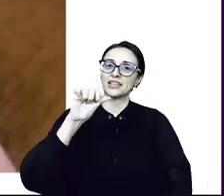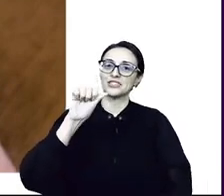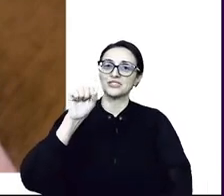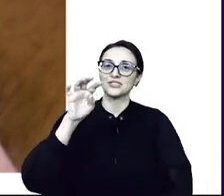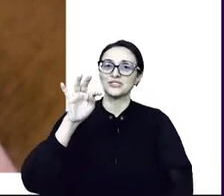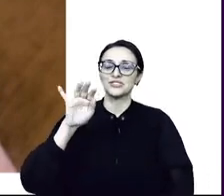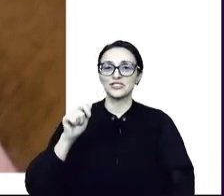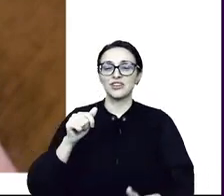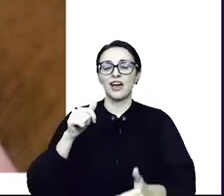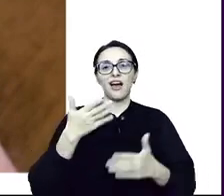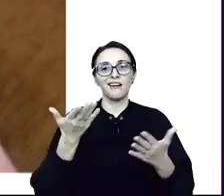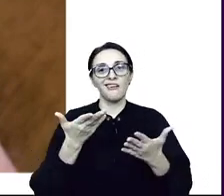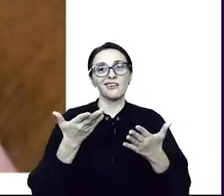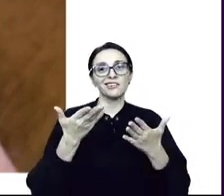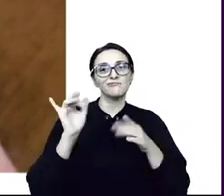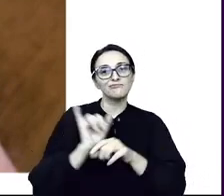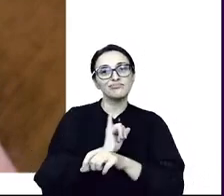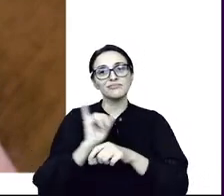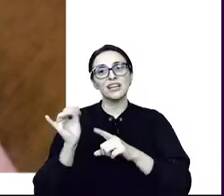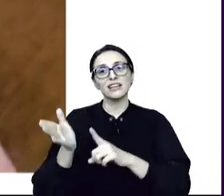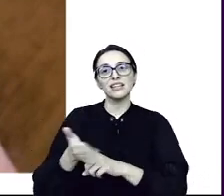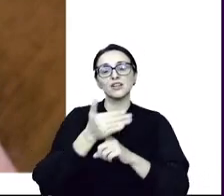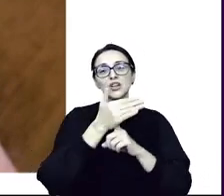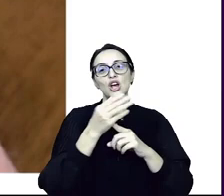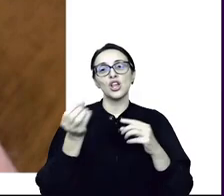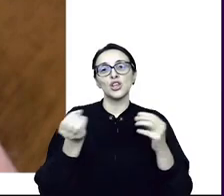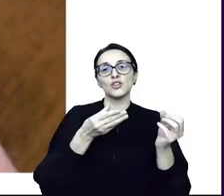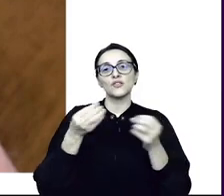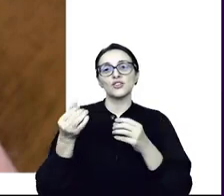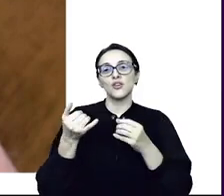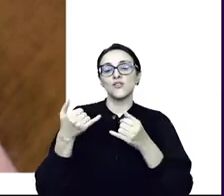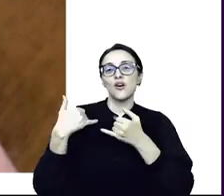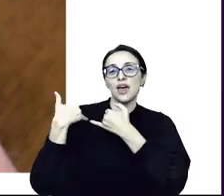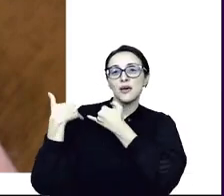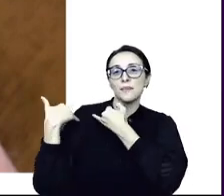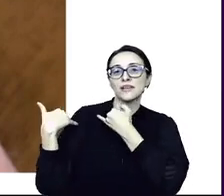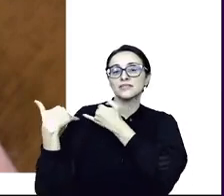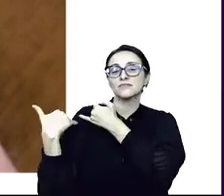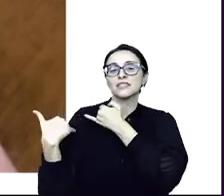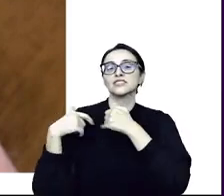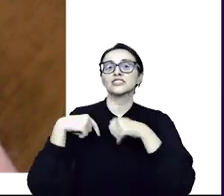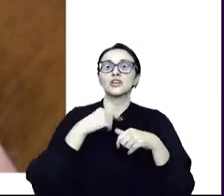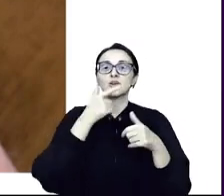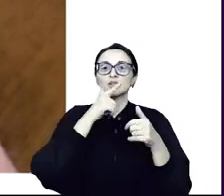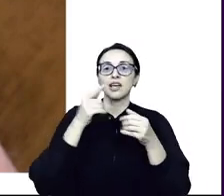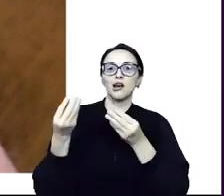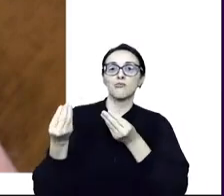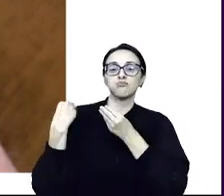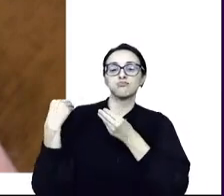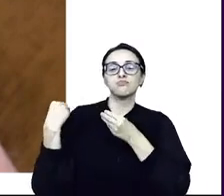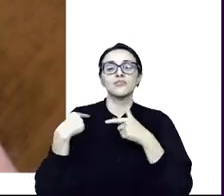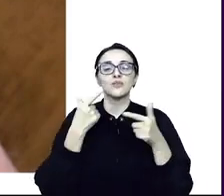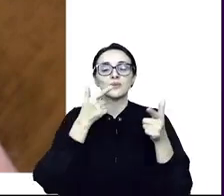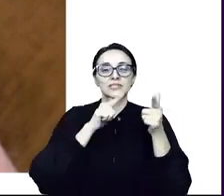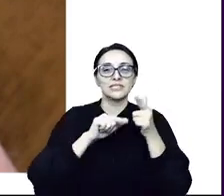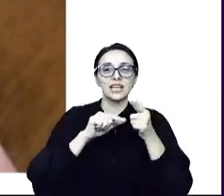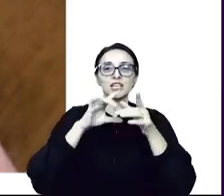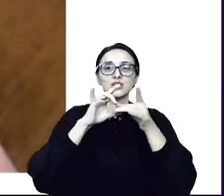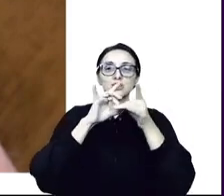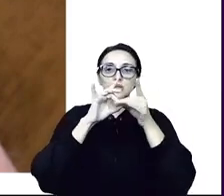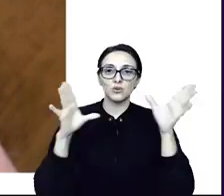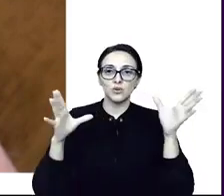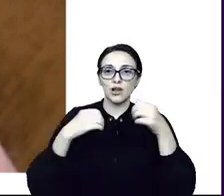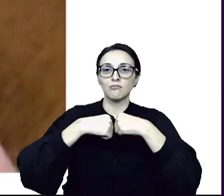né, tecnológicas aí com esses novos implantes em metalback têm conseguido alguma evolução em relação à soltura,